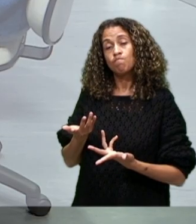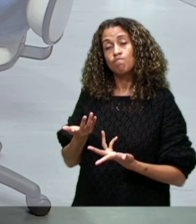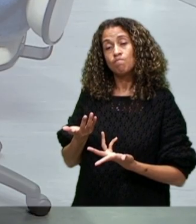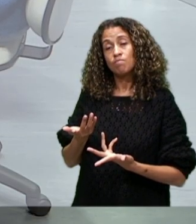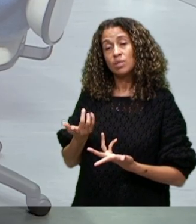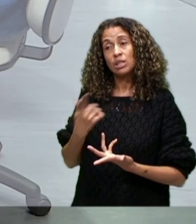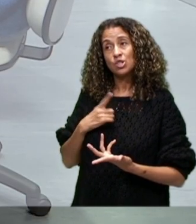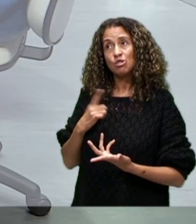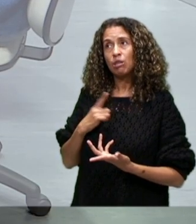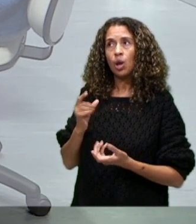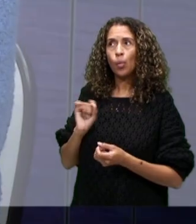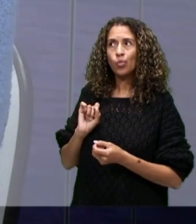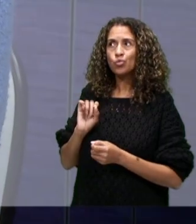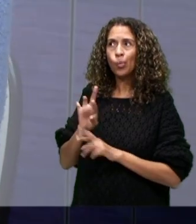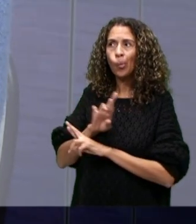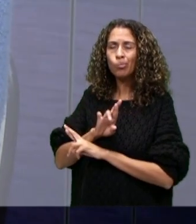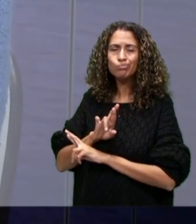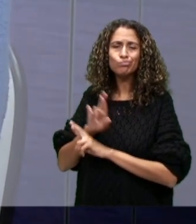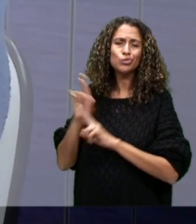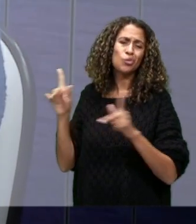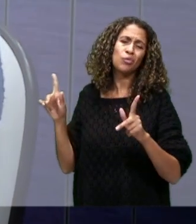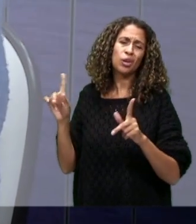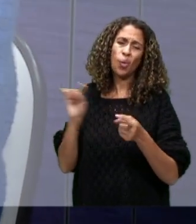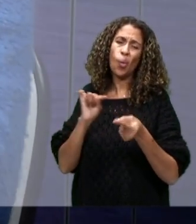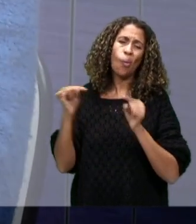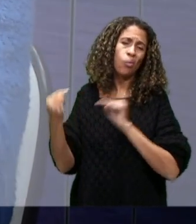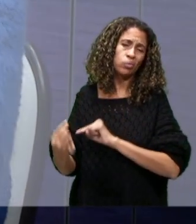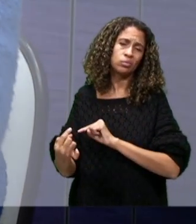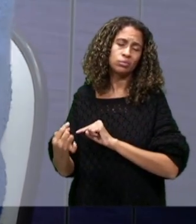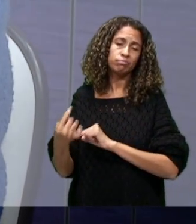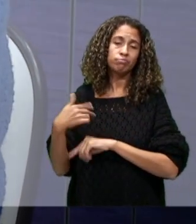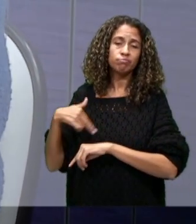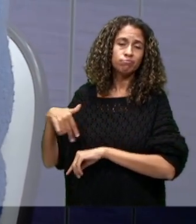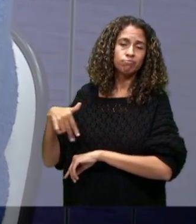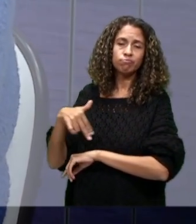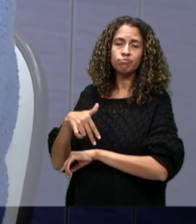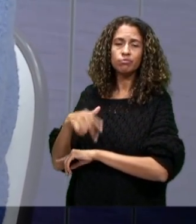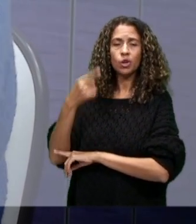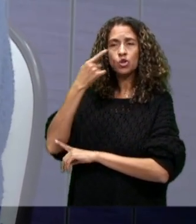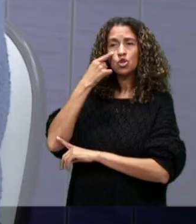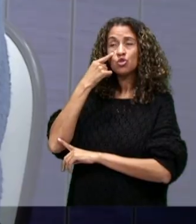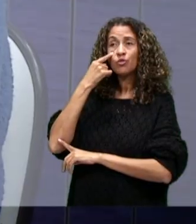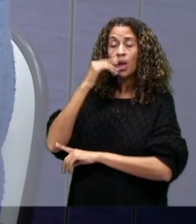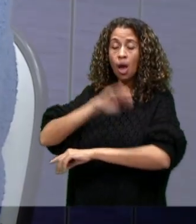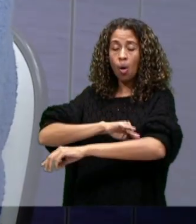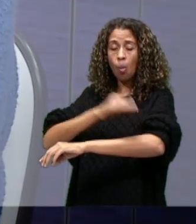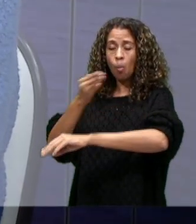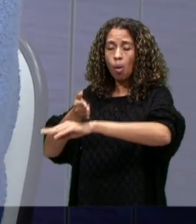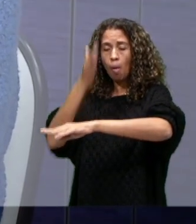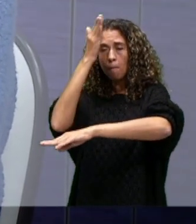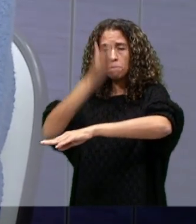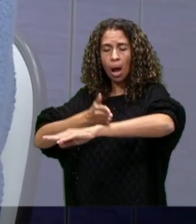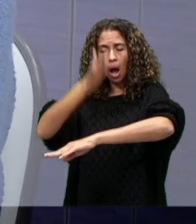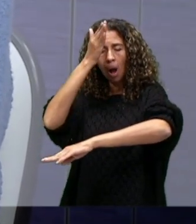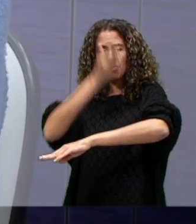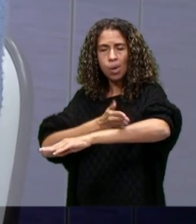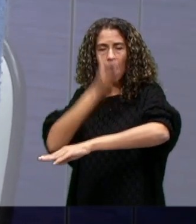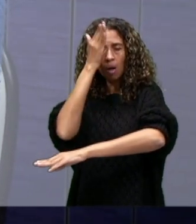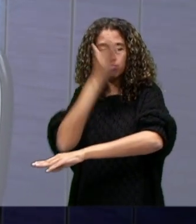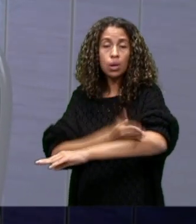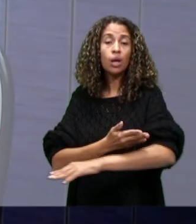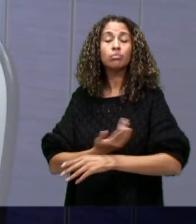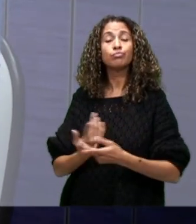o oposto disso, né? Então, vira e mexe, a gente está andando, a gente vê morros sendo cortados. Quando a gente fala numa morraria,